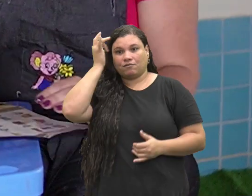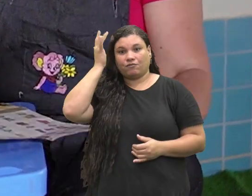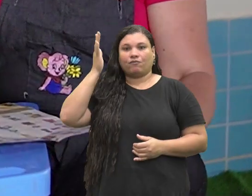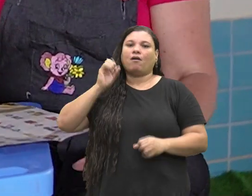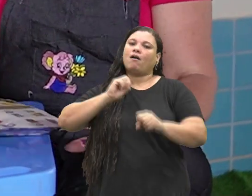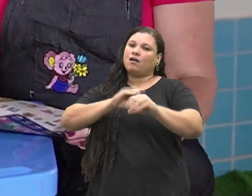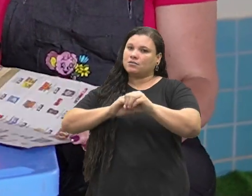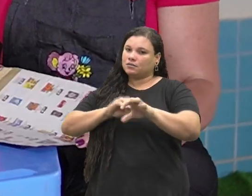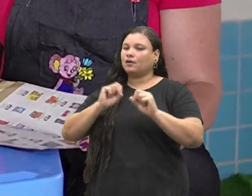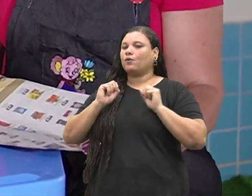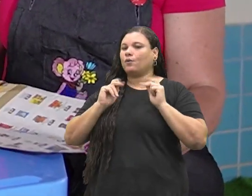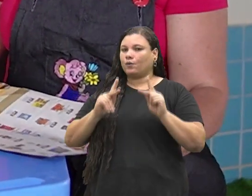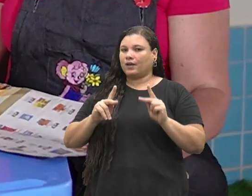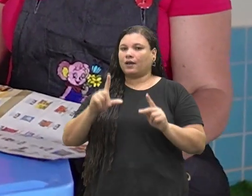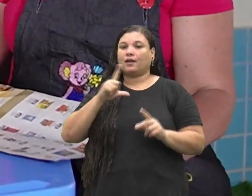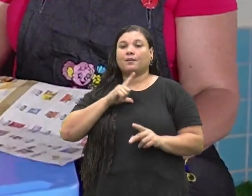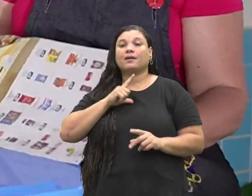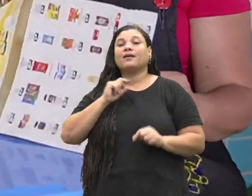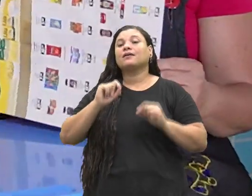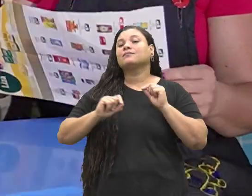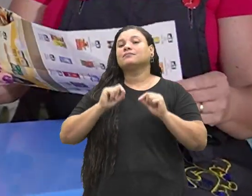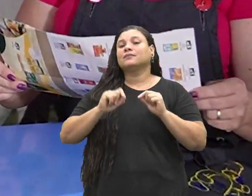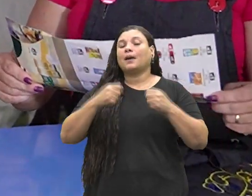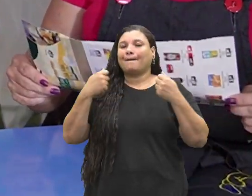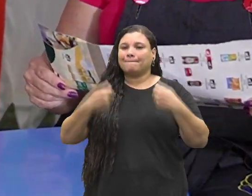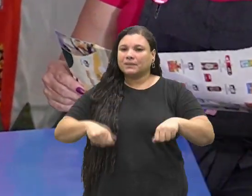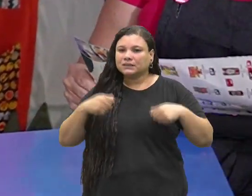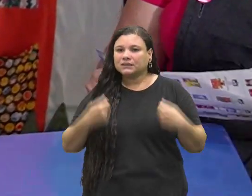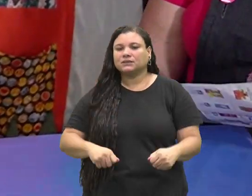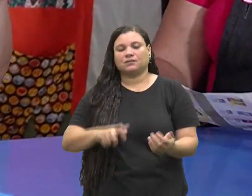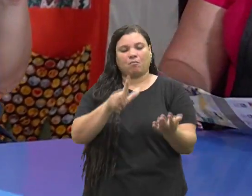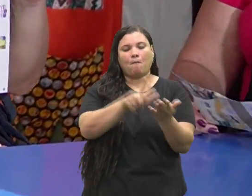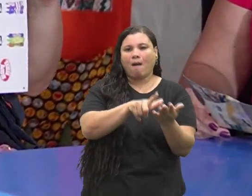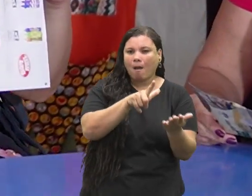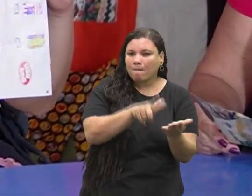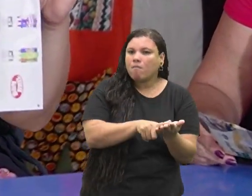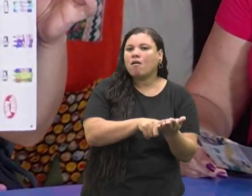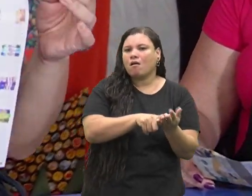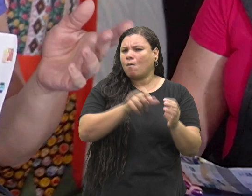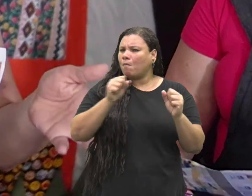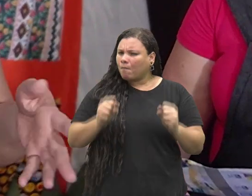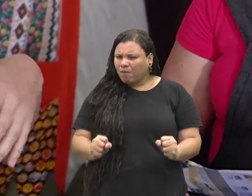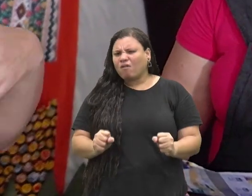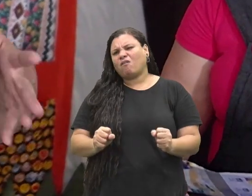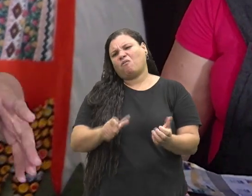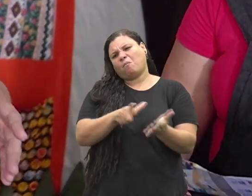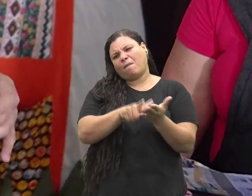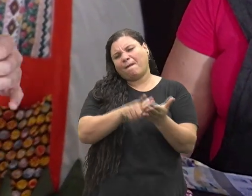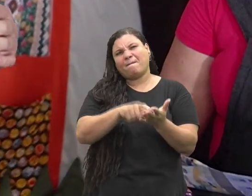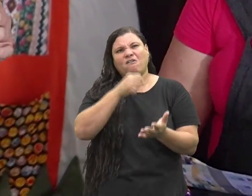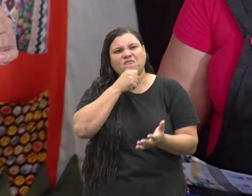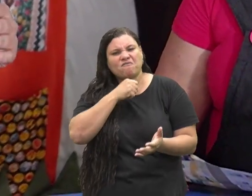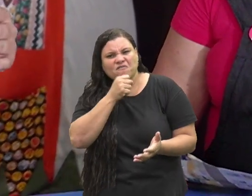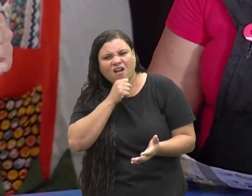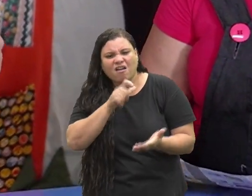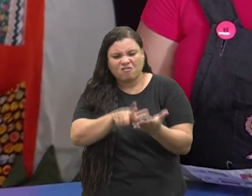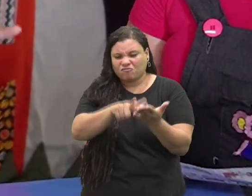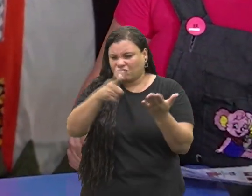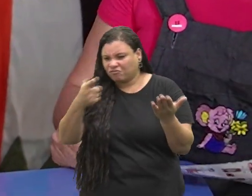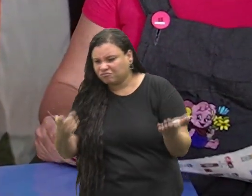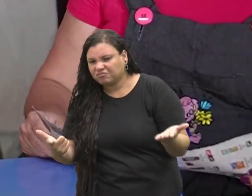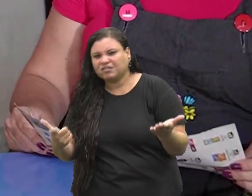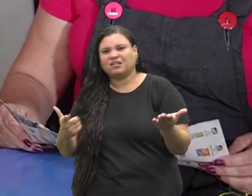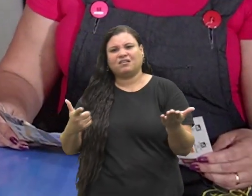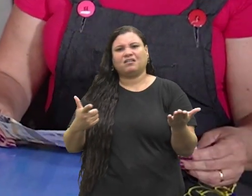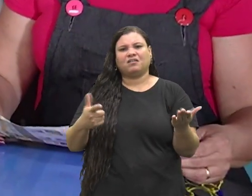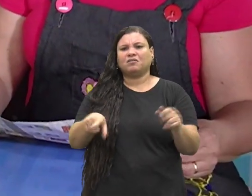Nós vamos precisar de papel. Aqui, ó, eu trouxe panfletos de supermercado. Pode ser jornal, revistas, né, Solange?